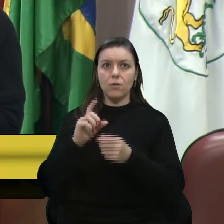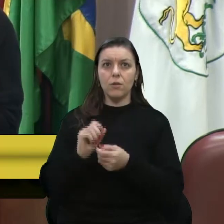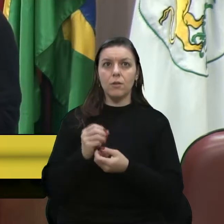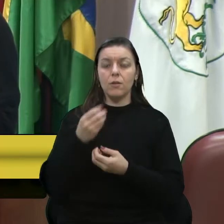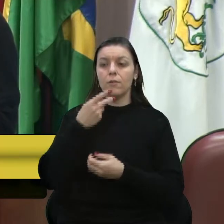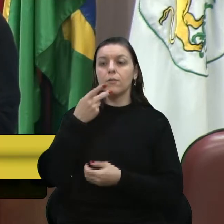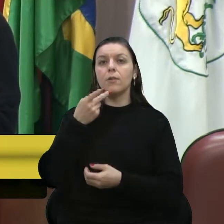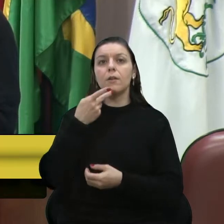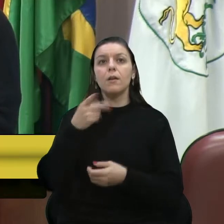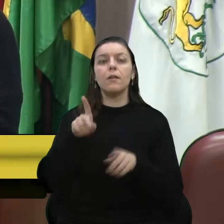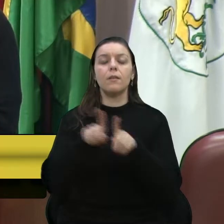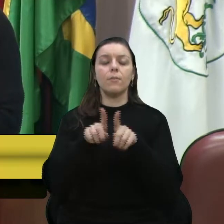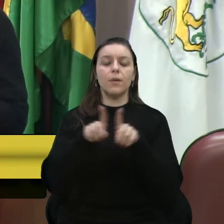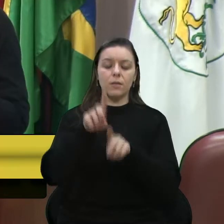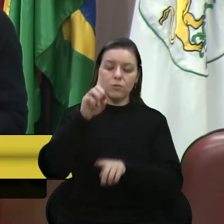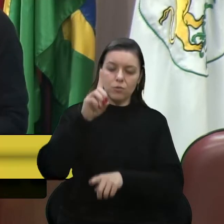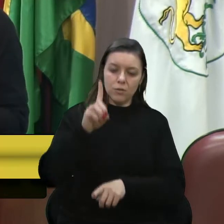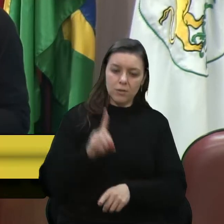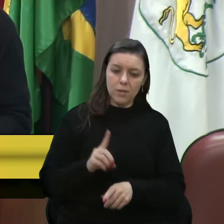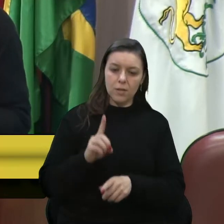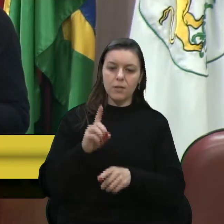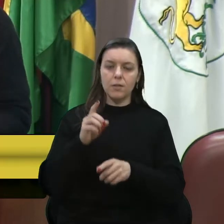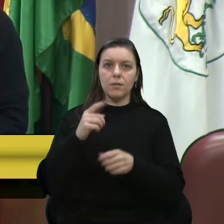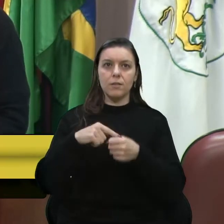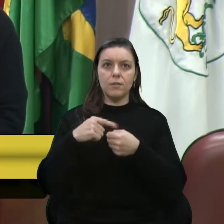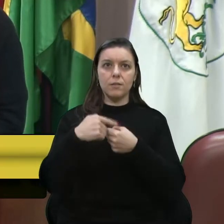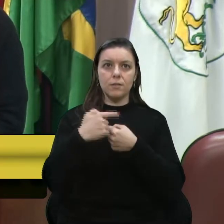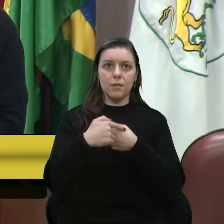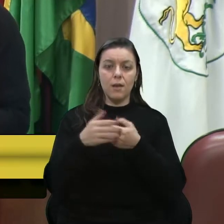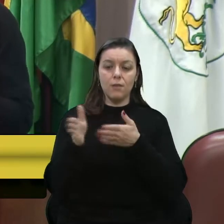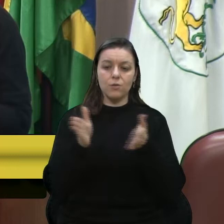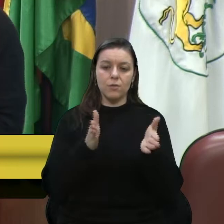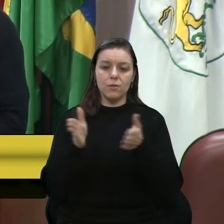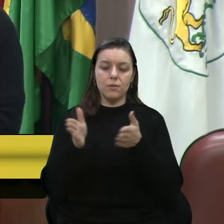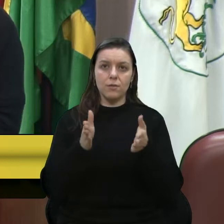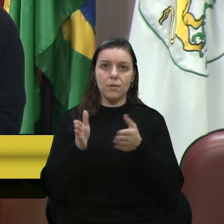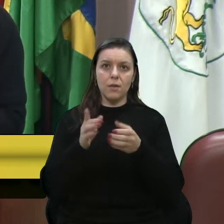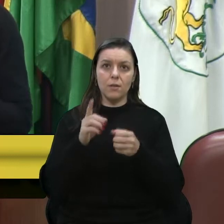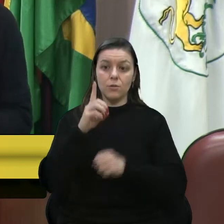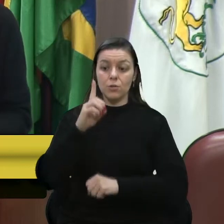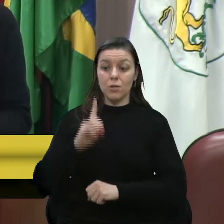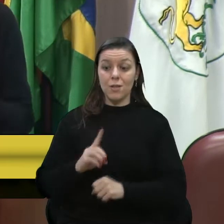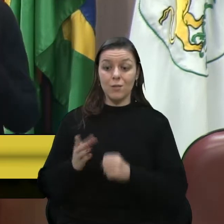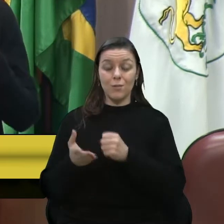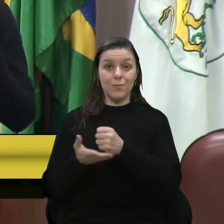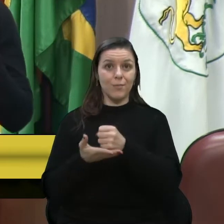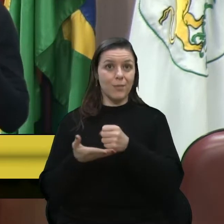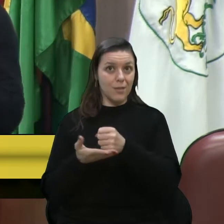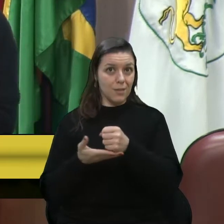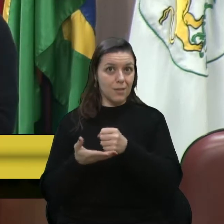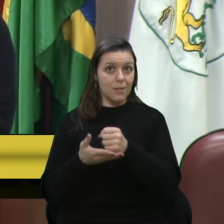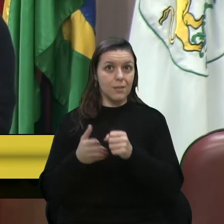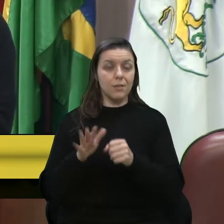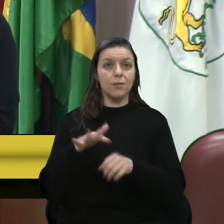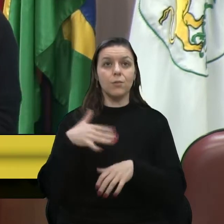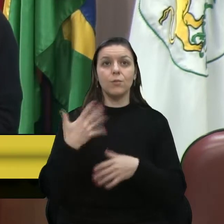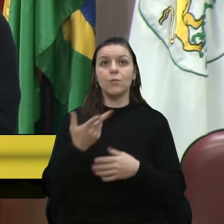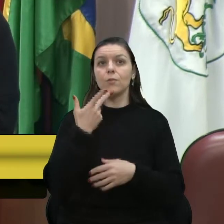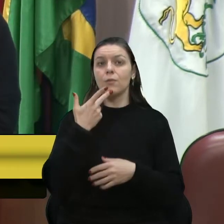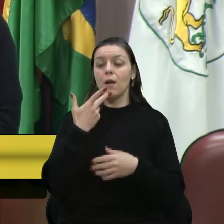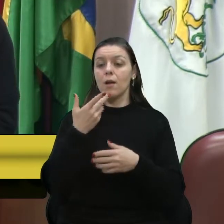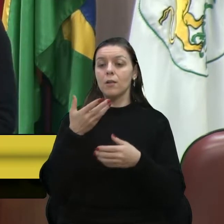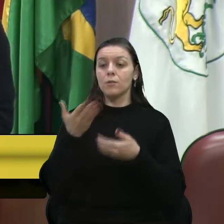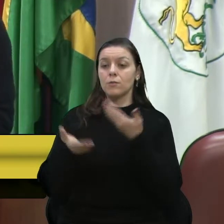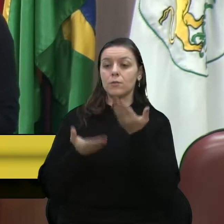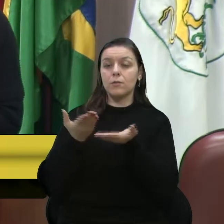falar de direito à cidade, de acesso a direitos básicos. E sempre que a gente fala de um serviço de convivência, é